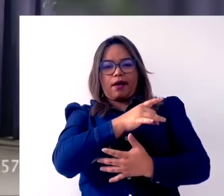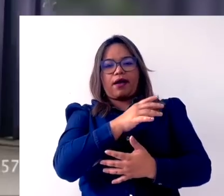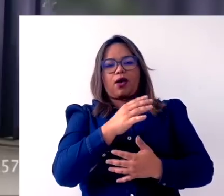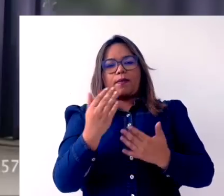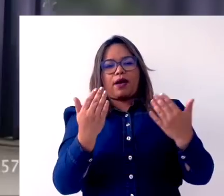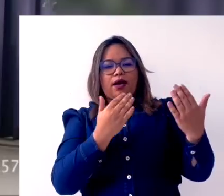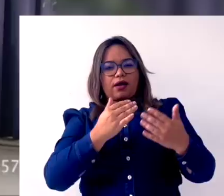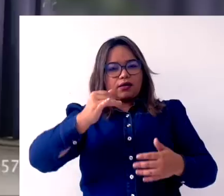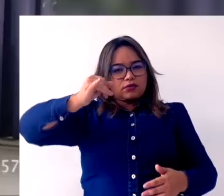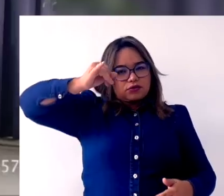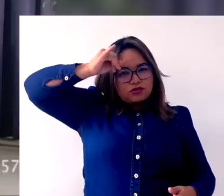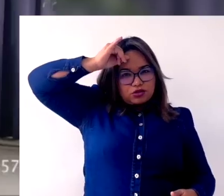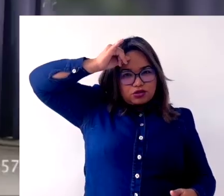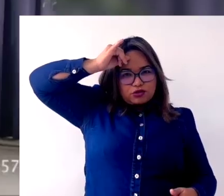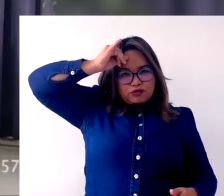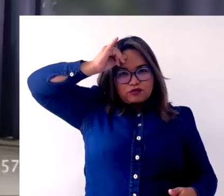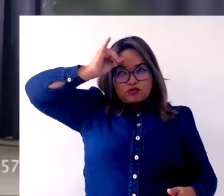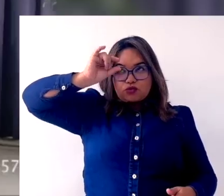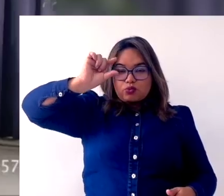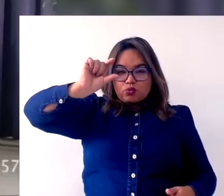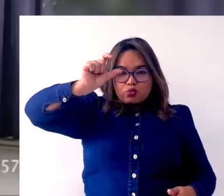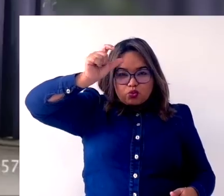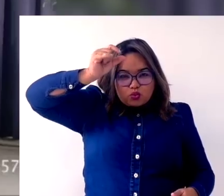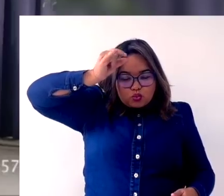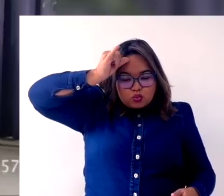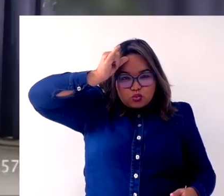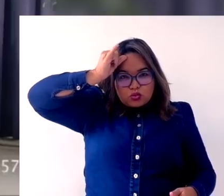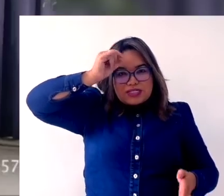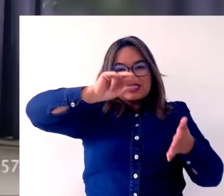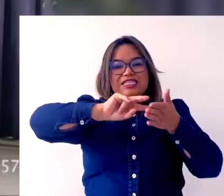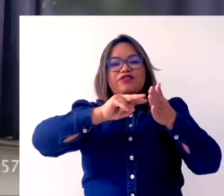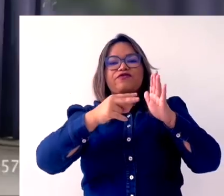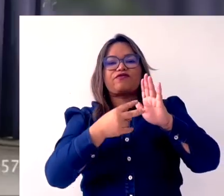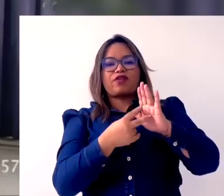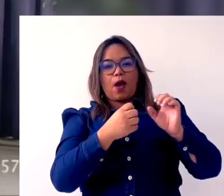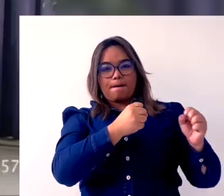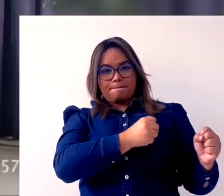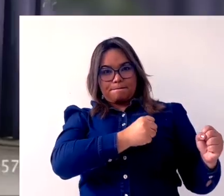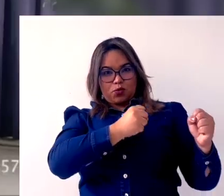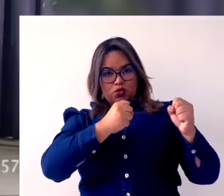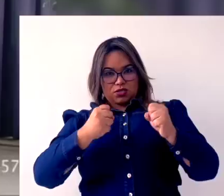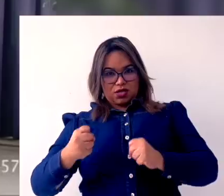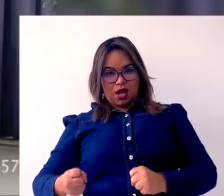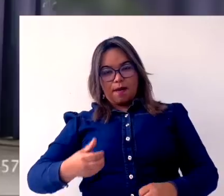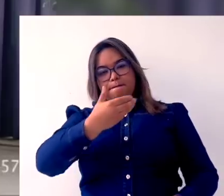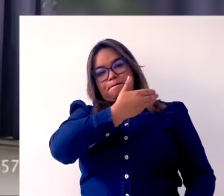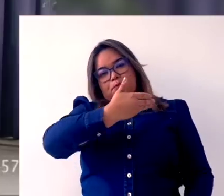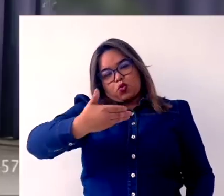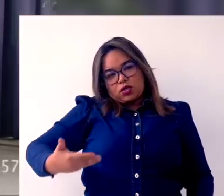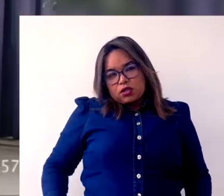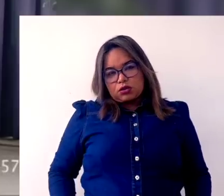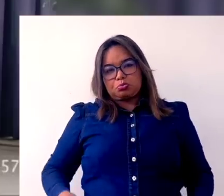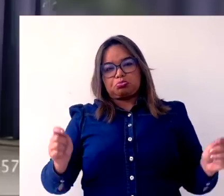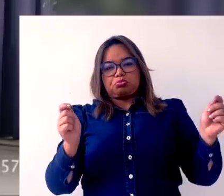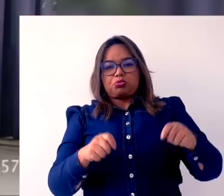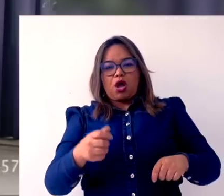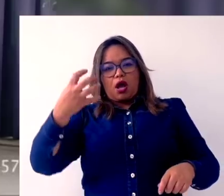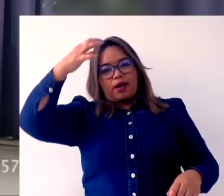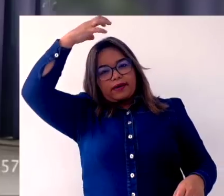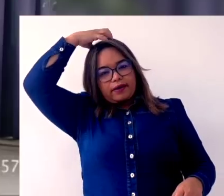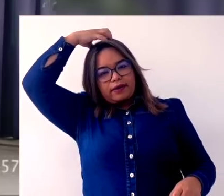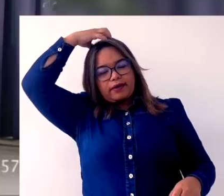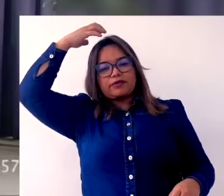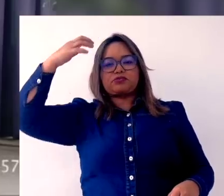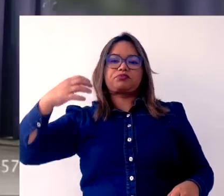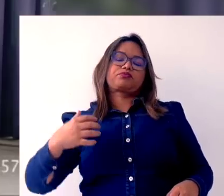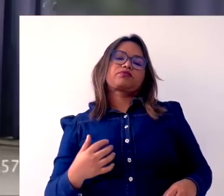como sendo um chifre, e em Daniel, o chifre é uma entidade política, um rei ou um reino.